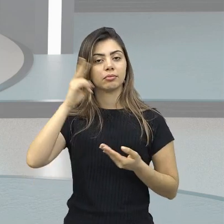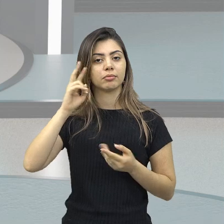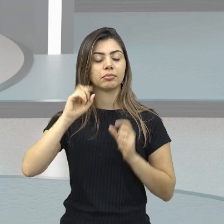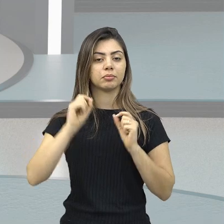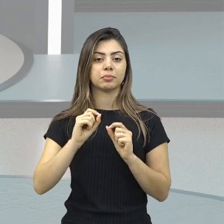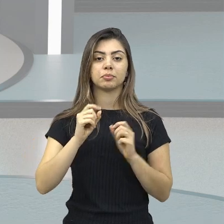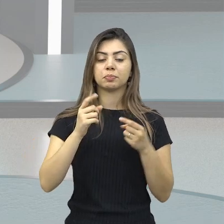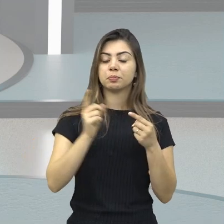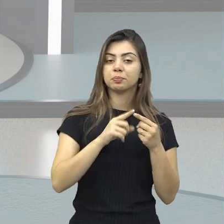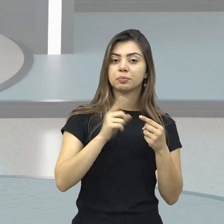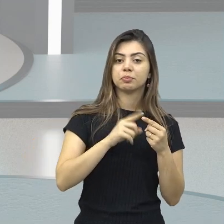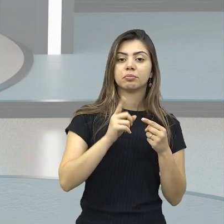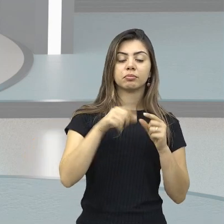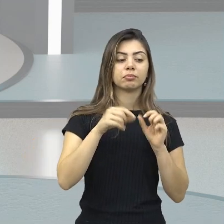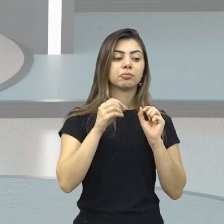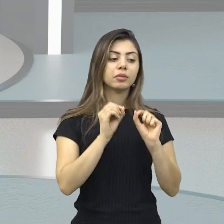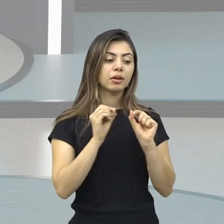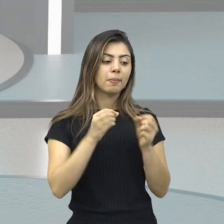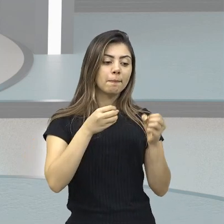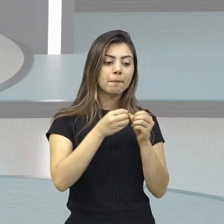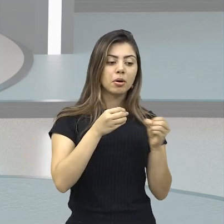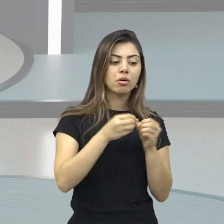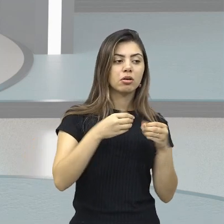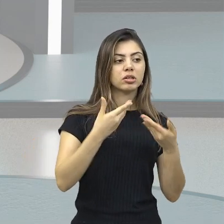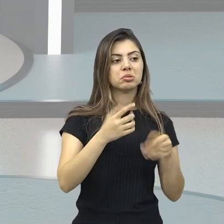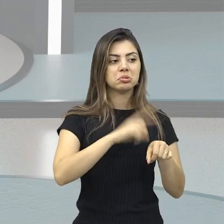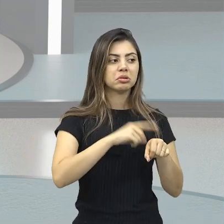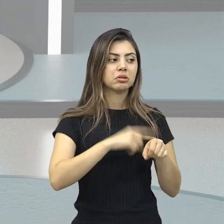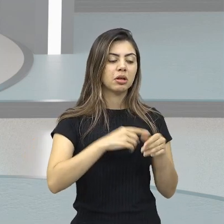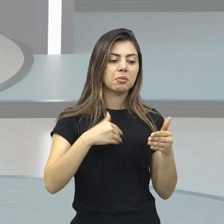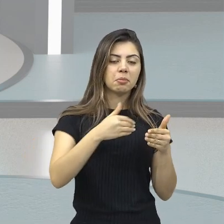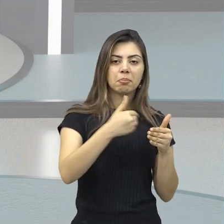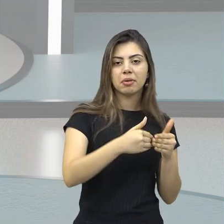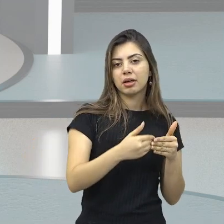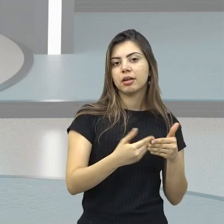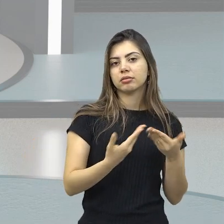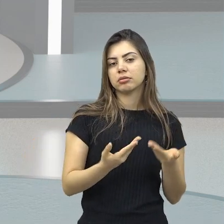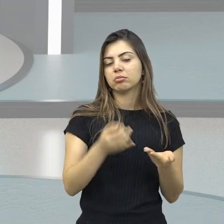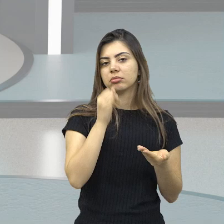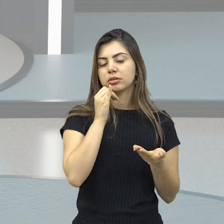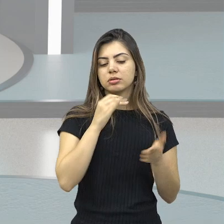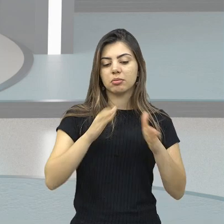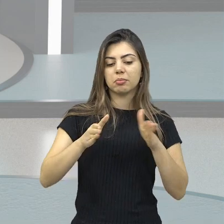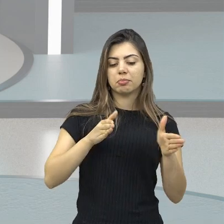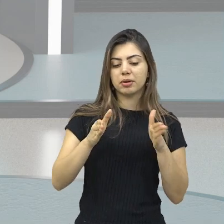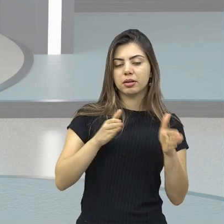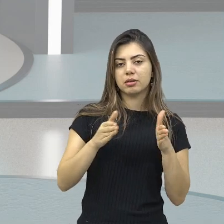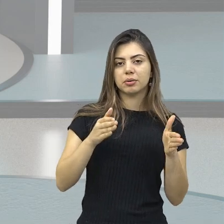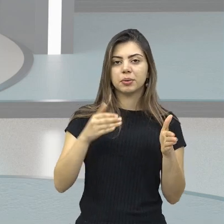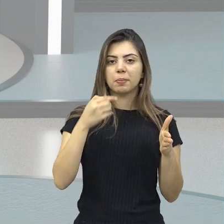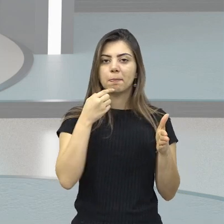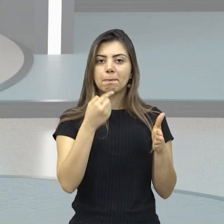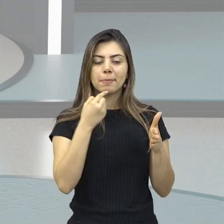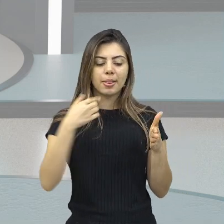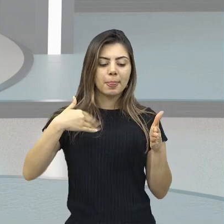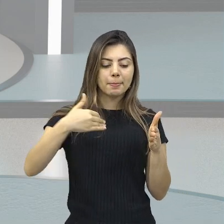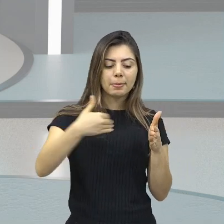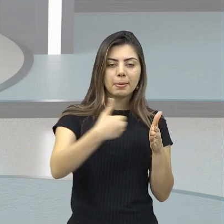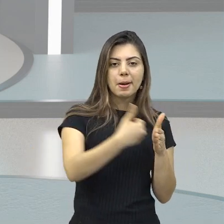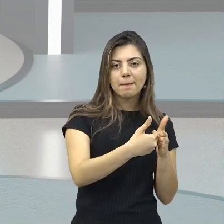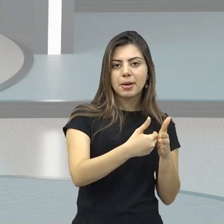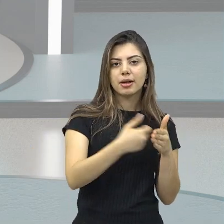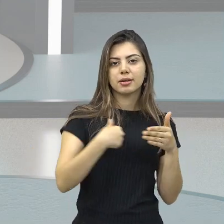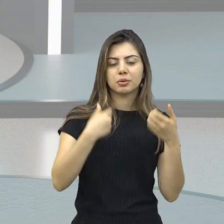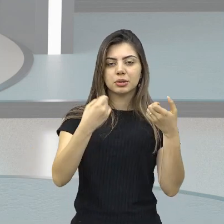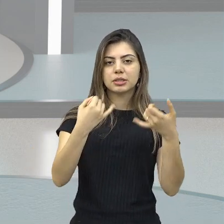Tanto no tempo quanto no espaço, né? Quando eu me refiro a um período de tempo muito próximo do momento onde eu estou